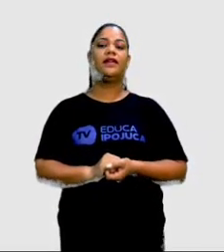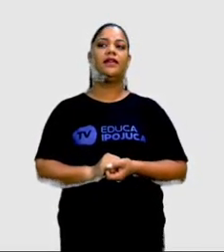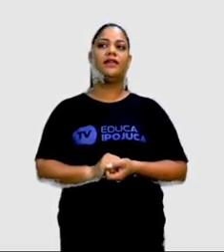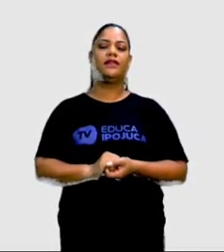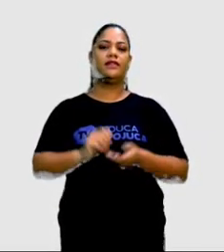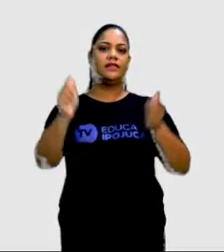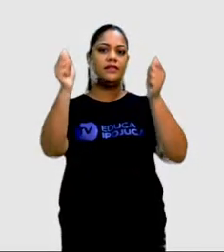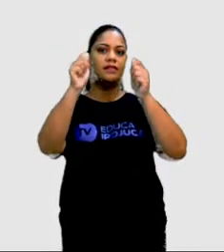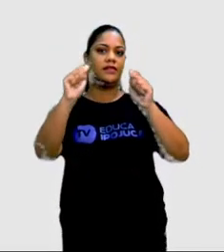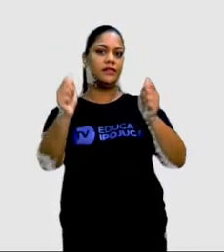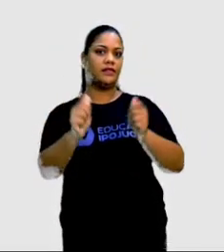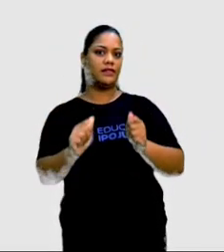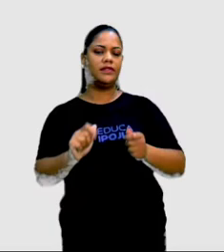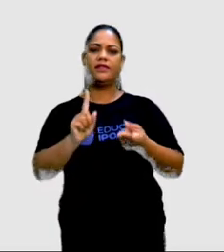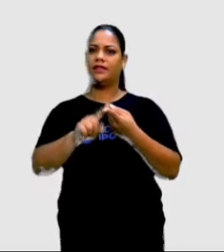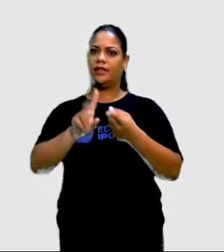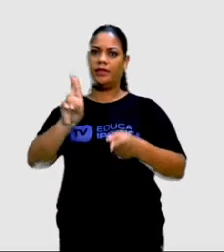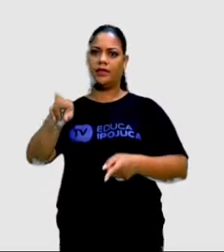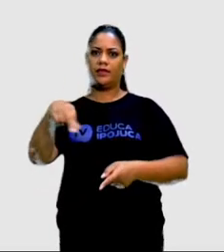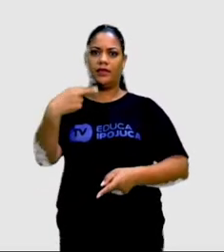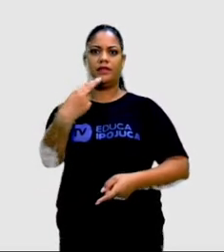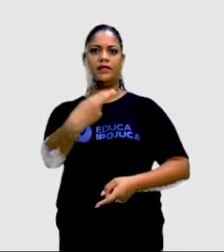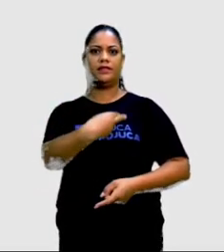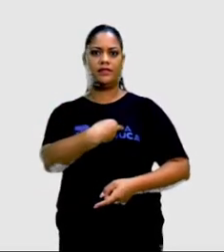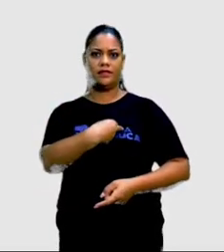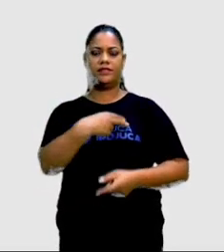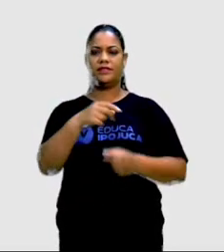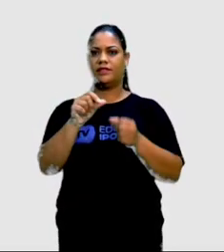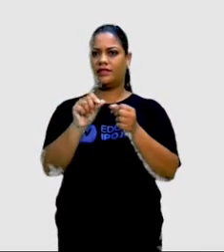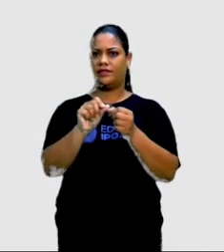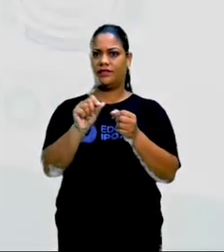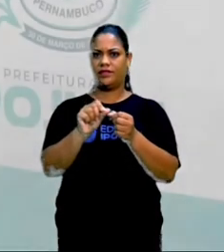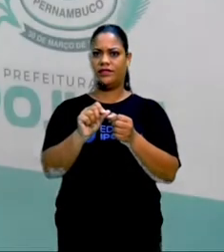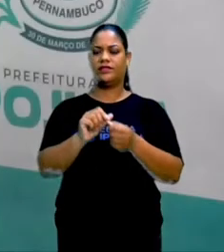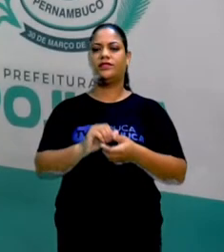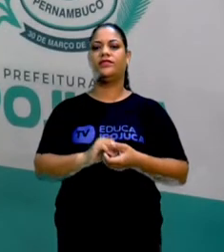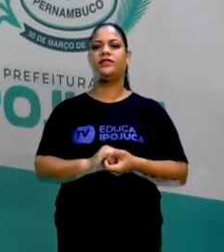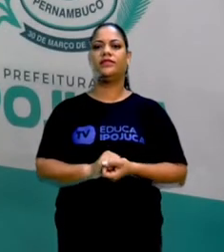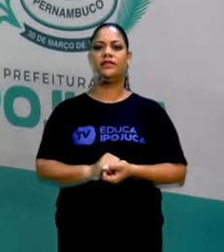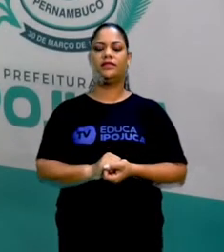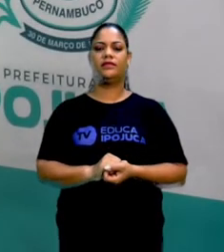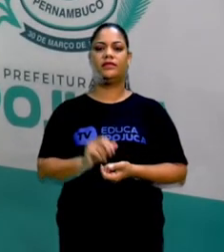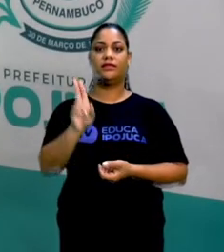religiosas. Então a mandala, ela é uma figura feita, né, através